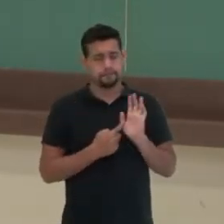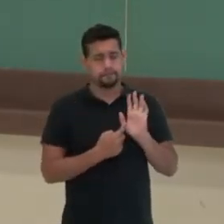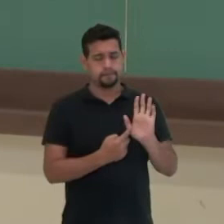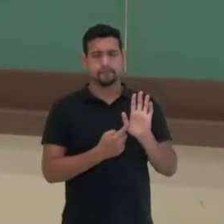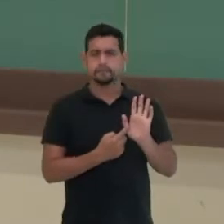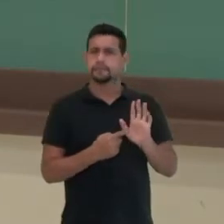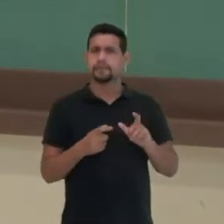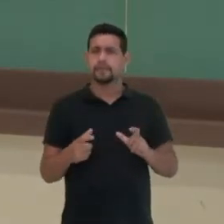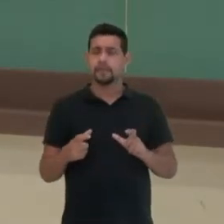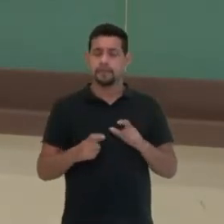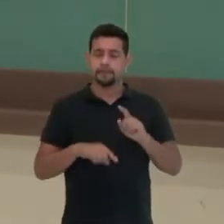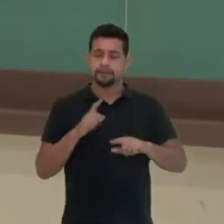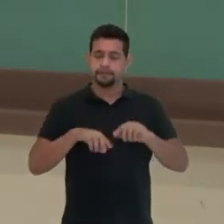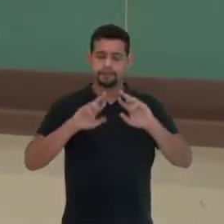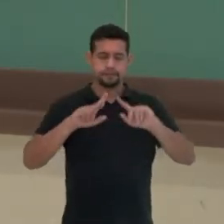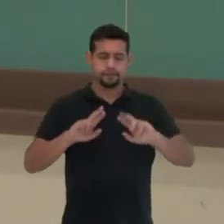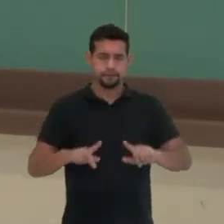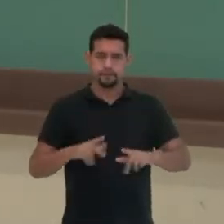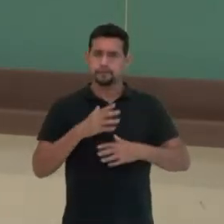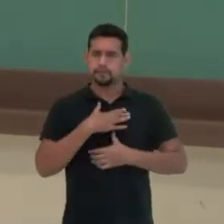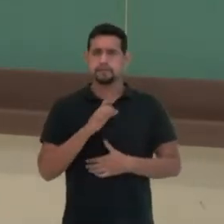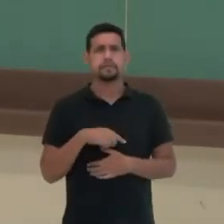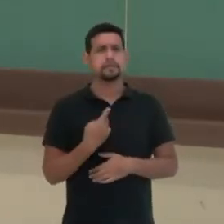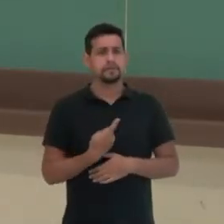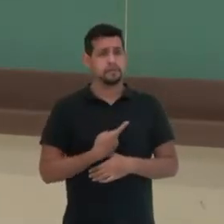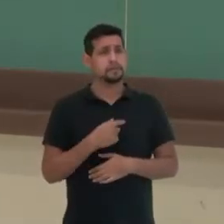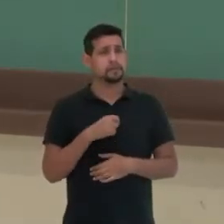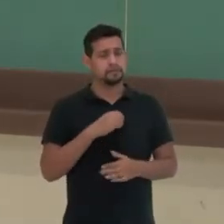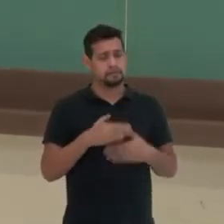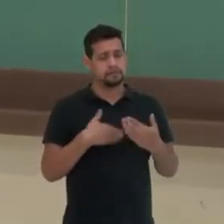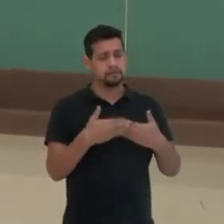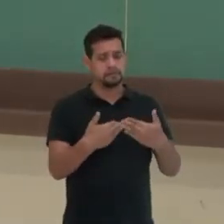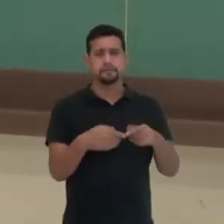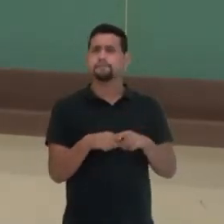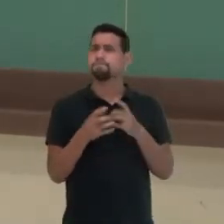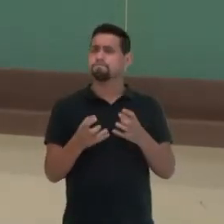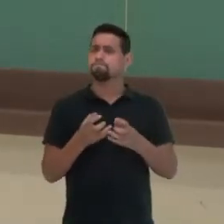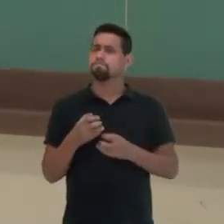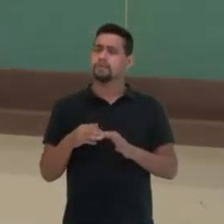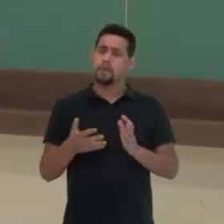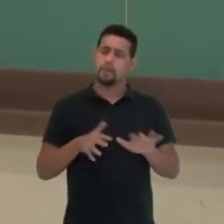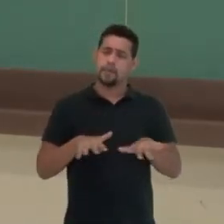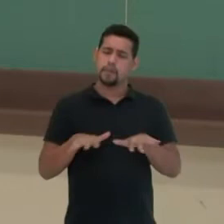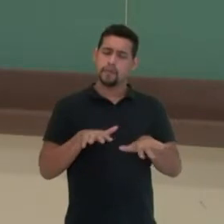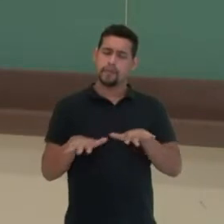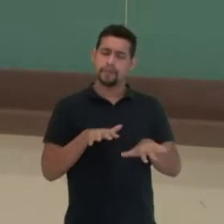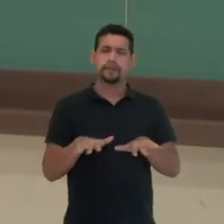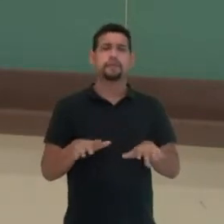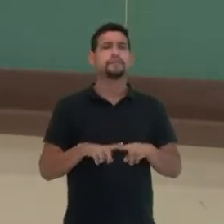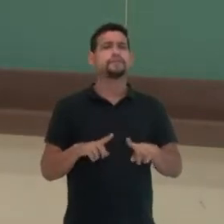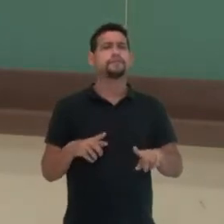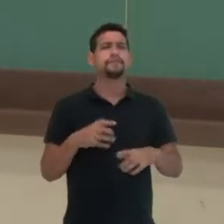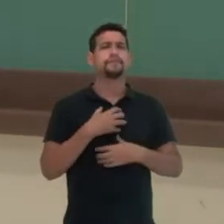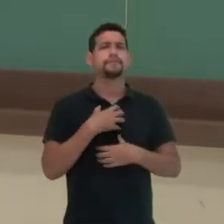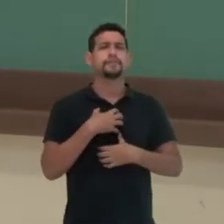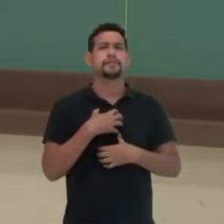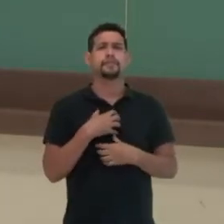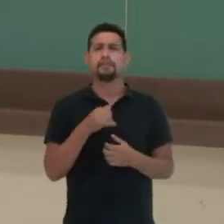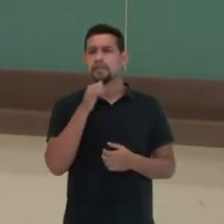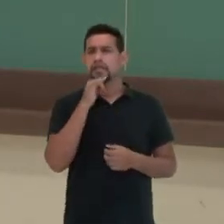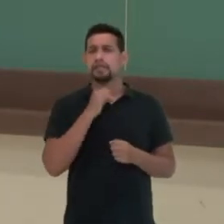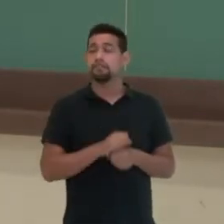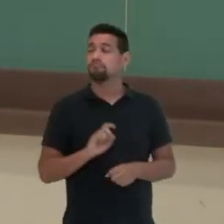aplicando naquele objeto, naquele corpo que nós vamos estar querendo movimentar. E o sentido?